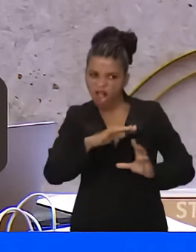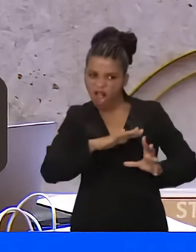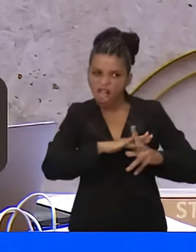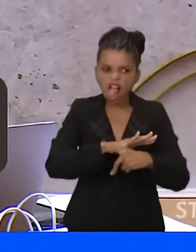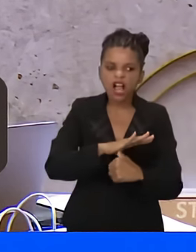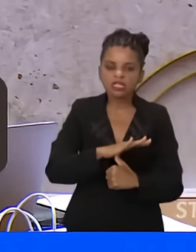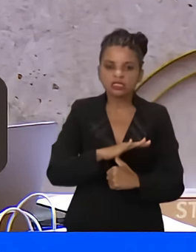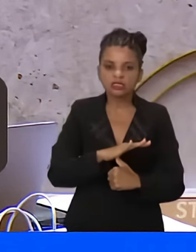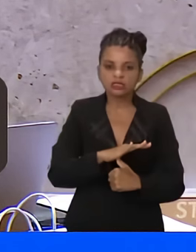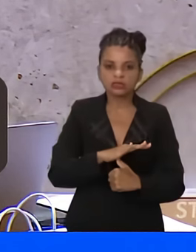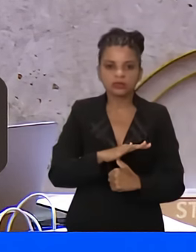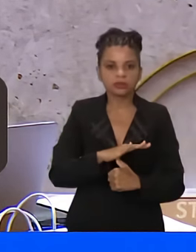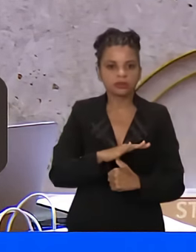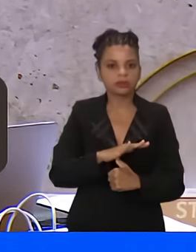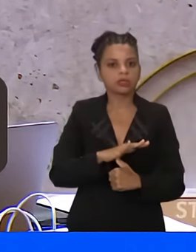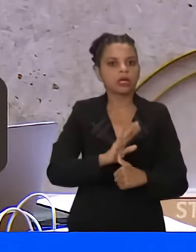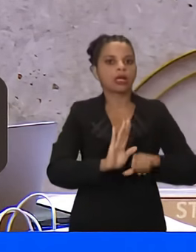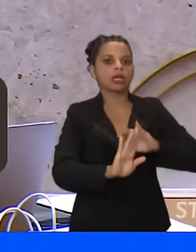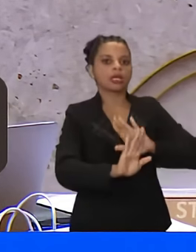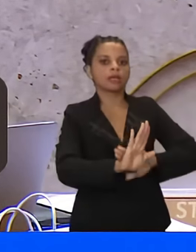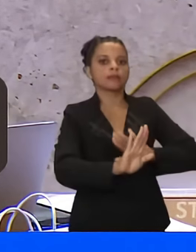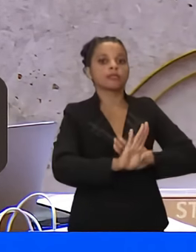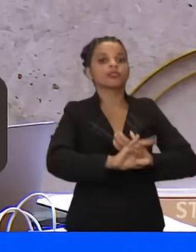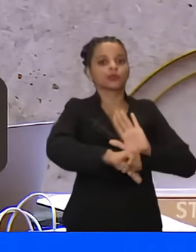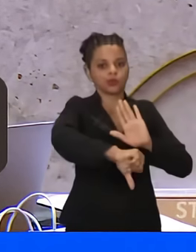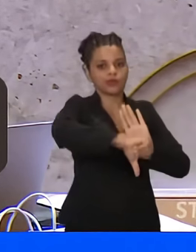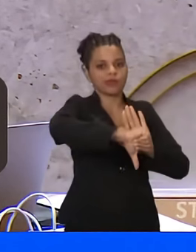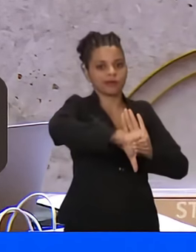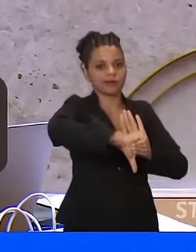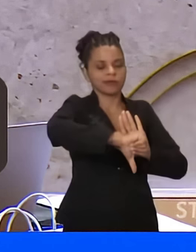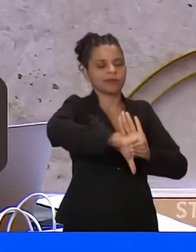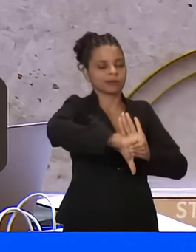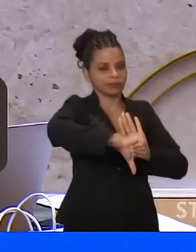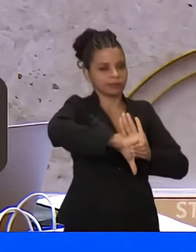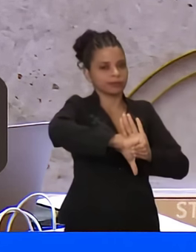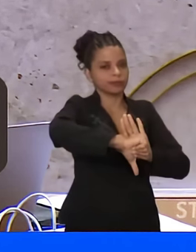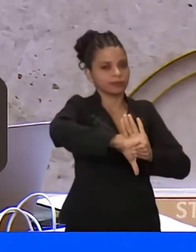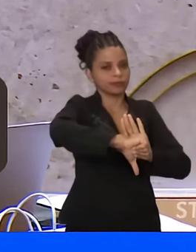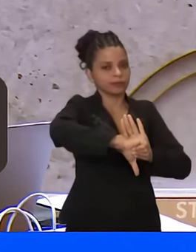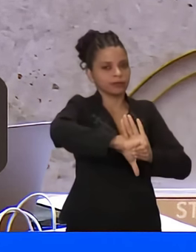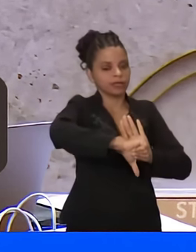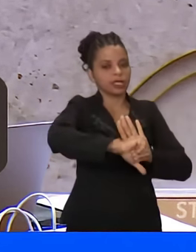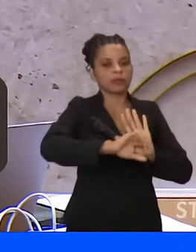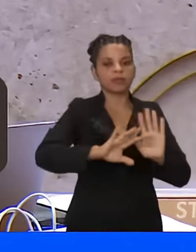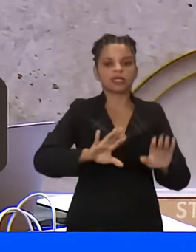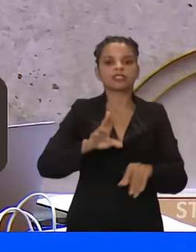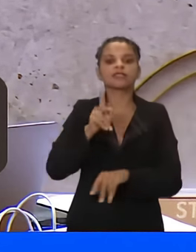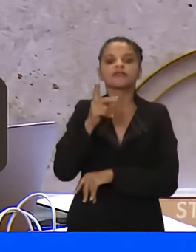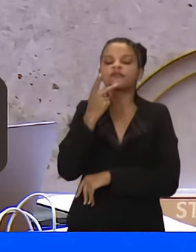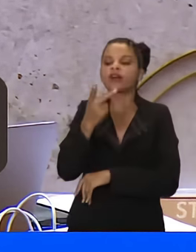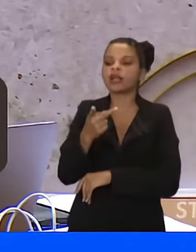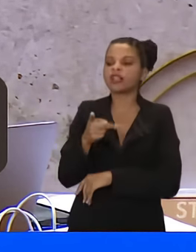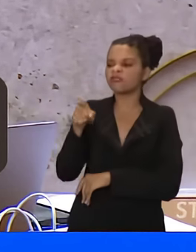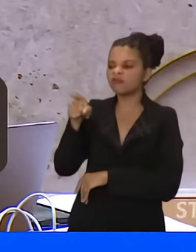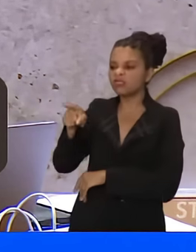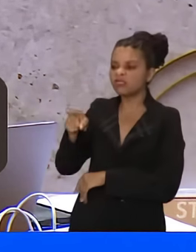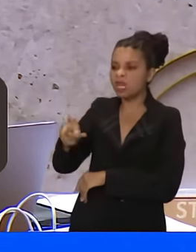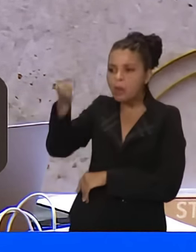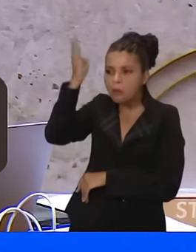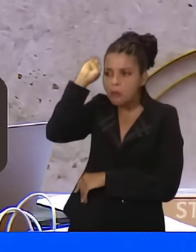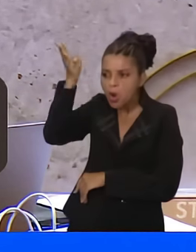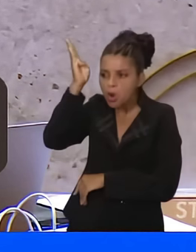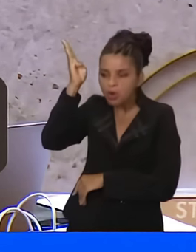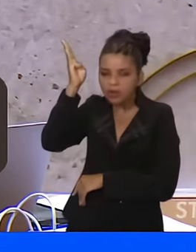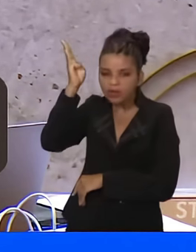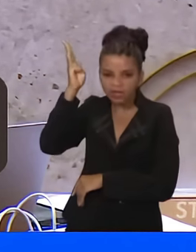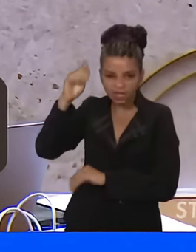está implícito um crime. Quando você diz que alguém é burro, não tem um crime. O que é